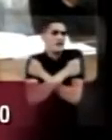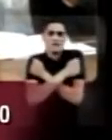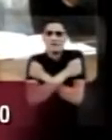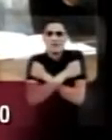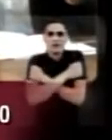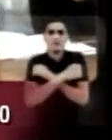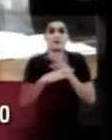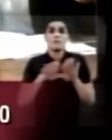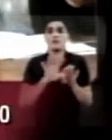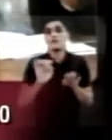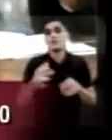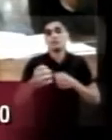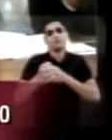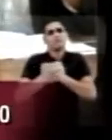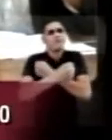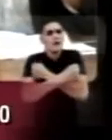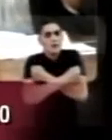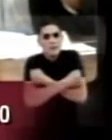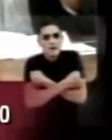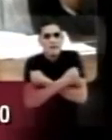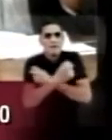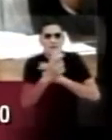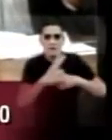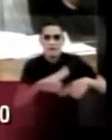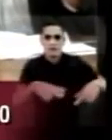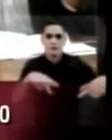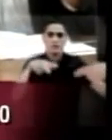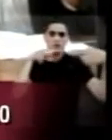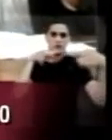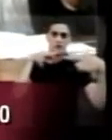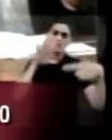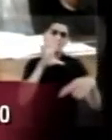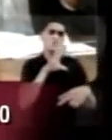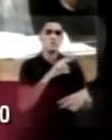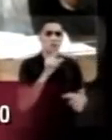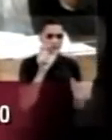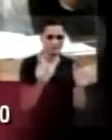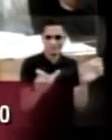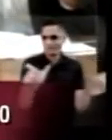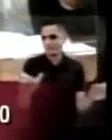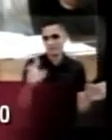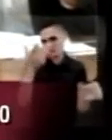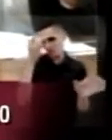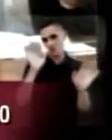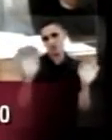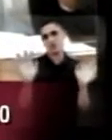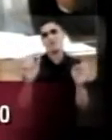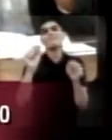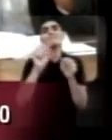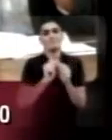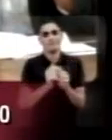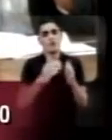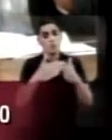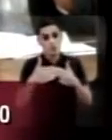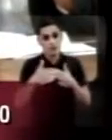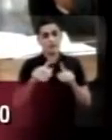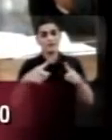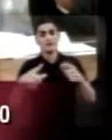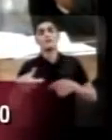assim, aquele olhar de amor para a pessoa, que é a mesma coisa. Faça isso. Então, eu estou com muito